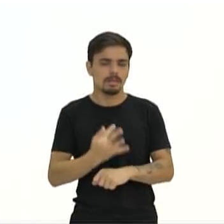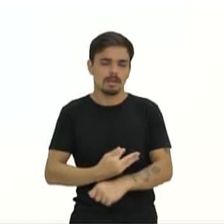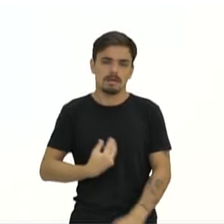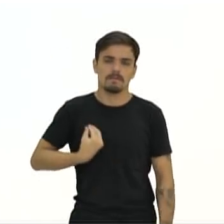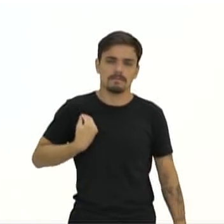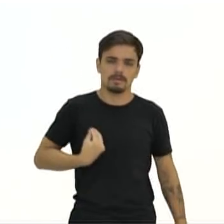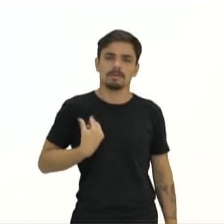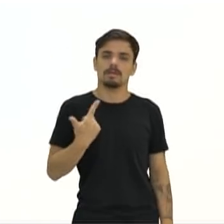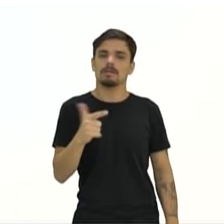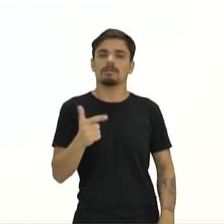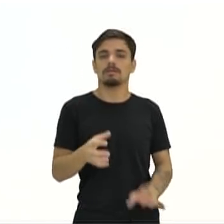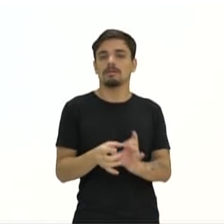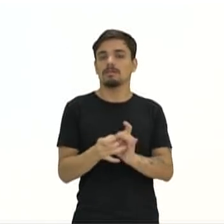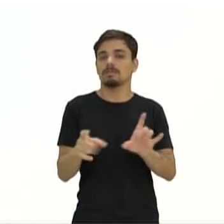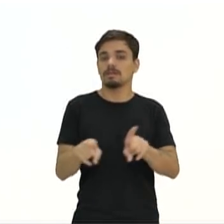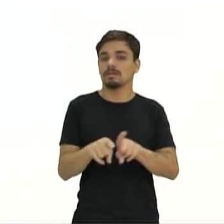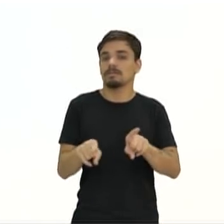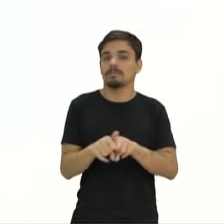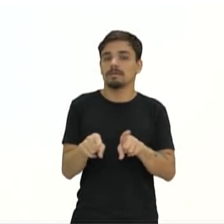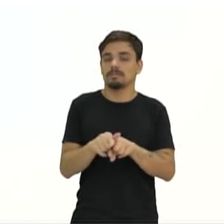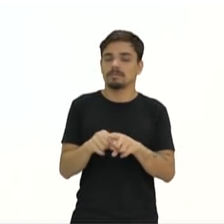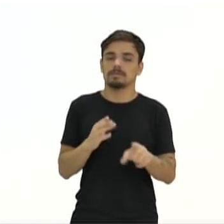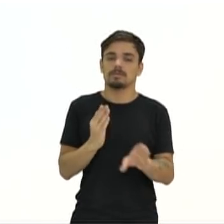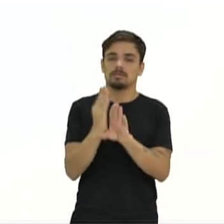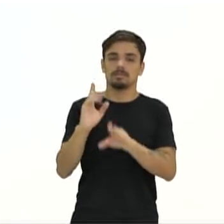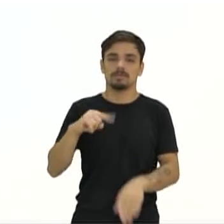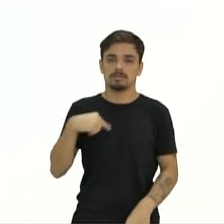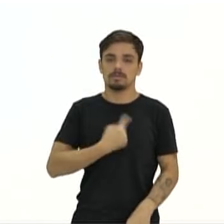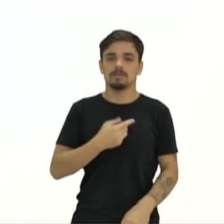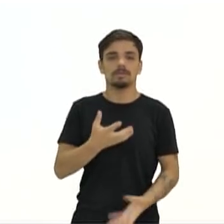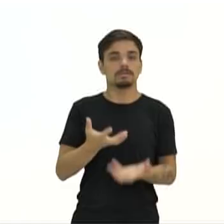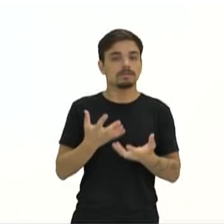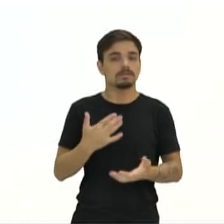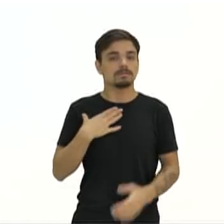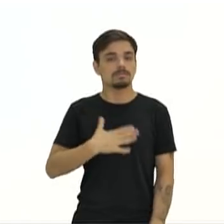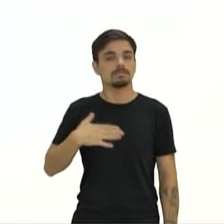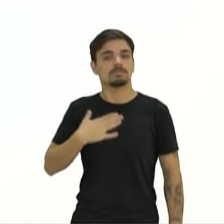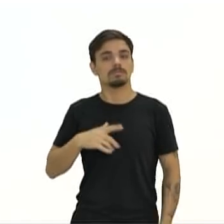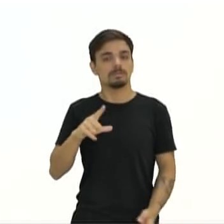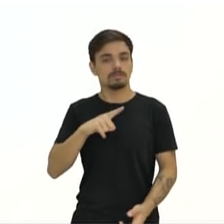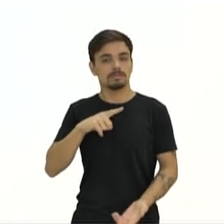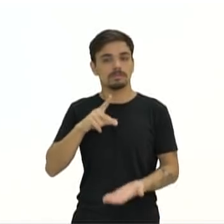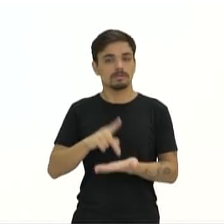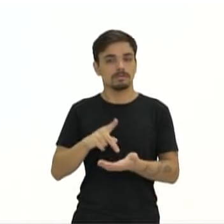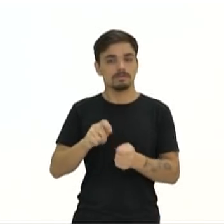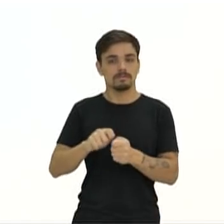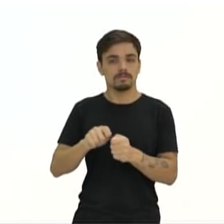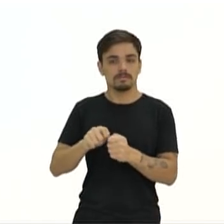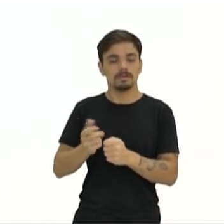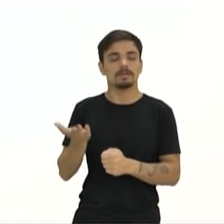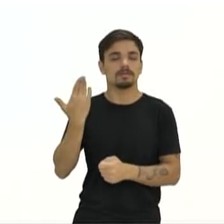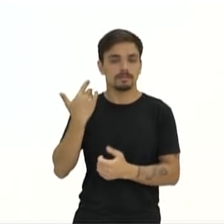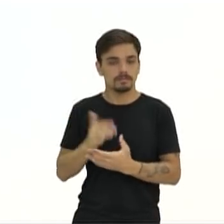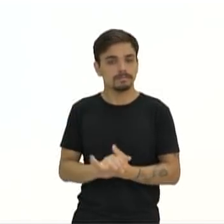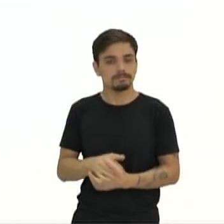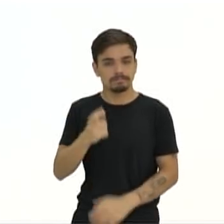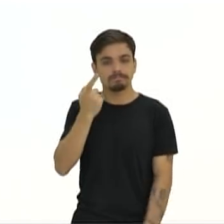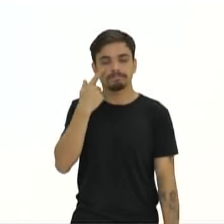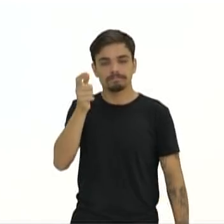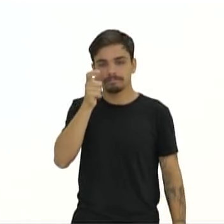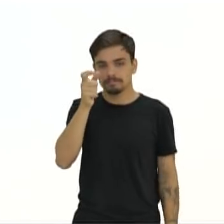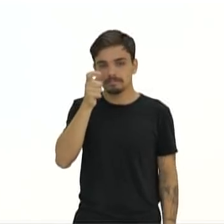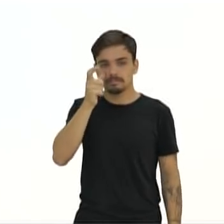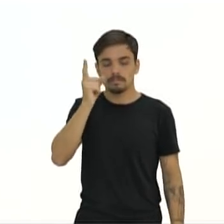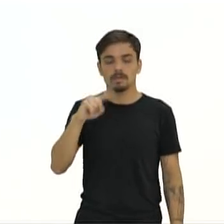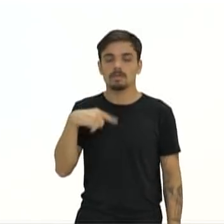sem liberdade para descobrir o que a gente gostaria mesmo de ter feito. Olha que interessante. Então, por